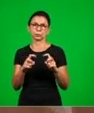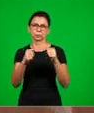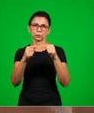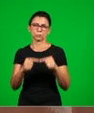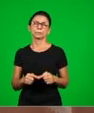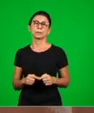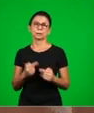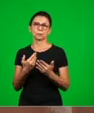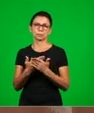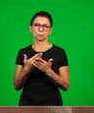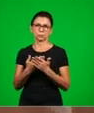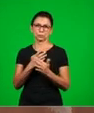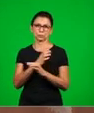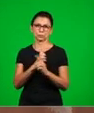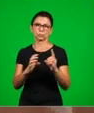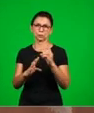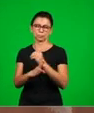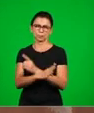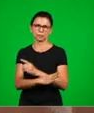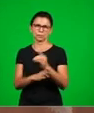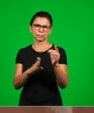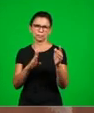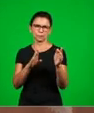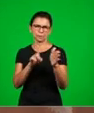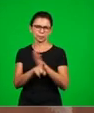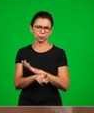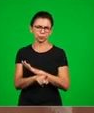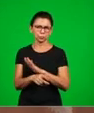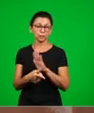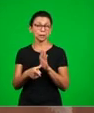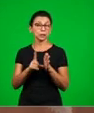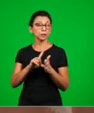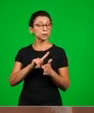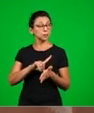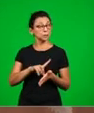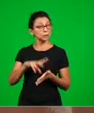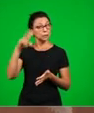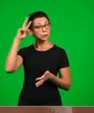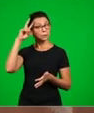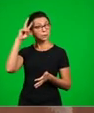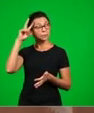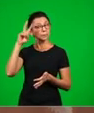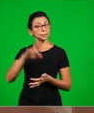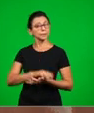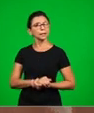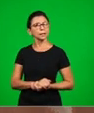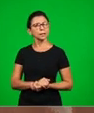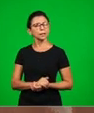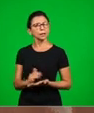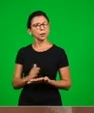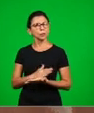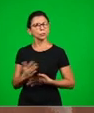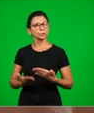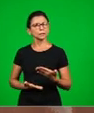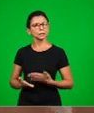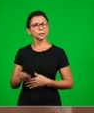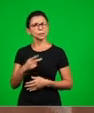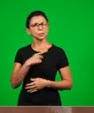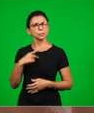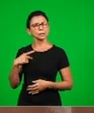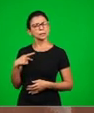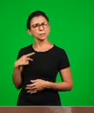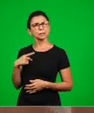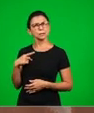bíblico, das perguntas que foram feitas, fazer menção a irmãos. Inclusive, nós temos o pastor da igreja de